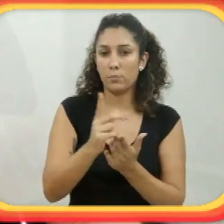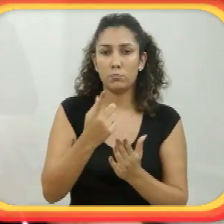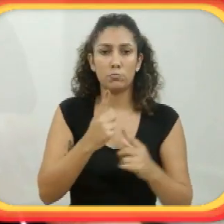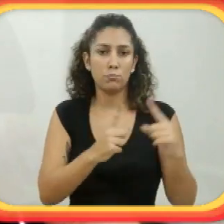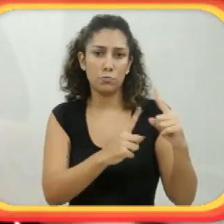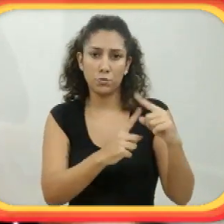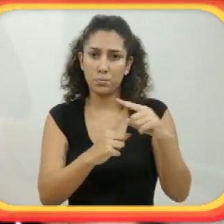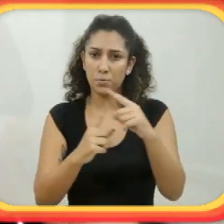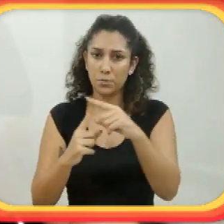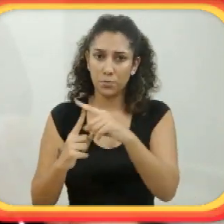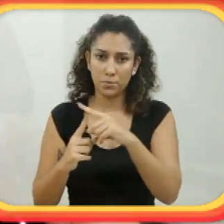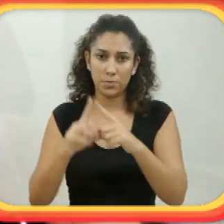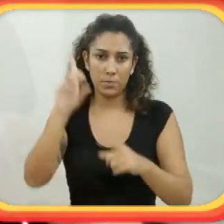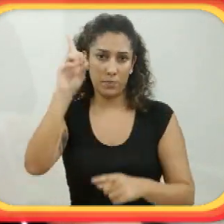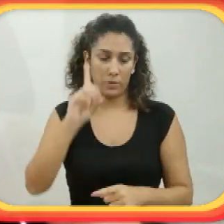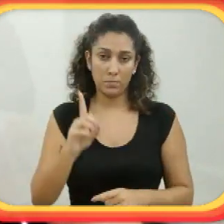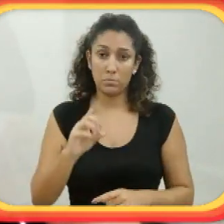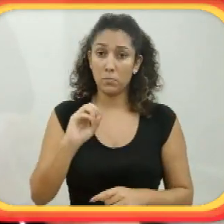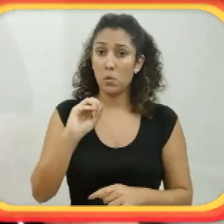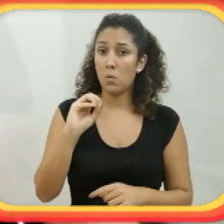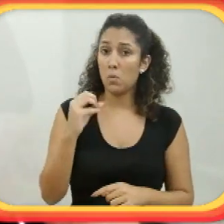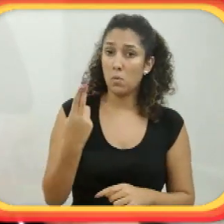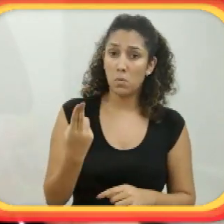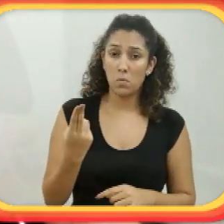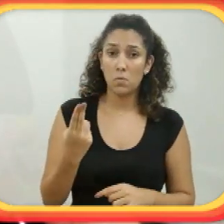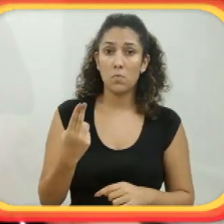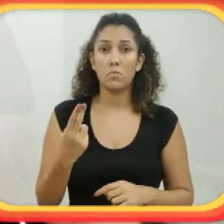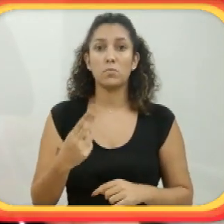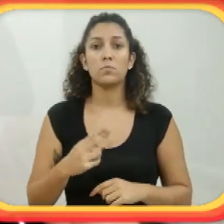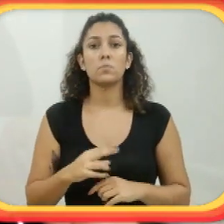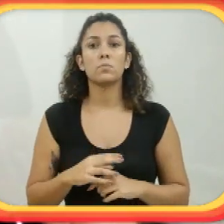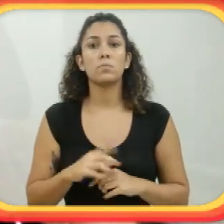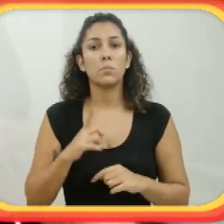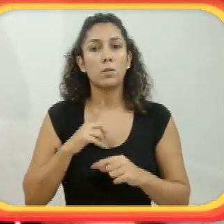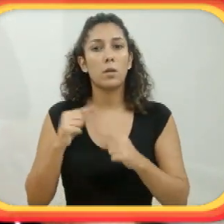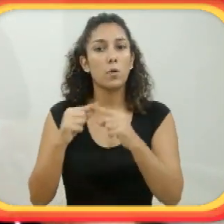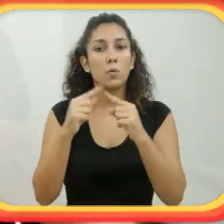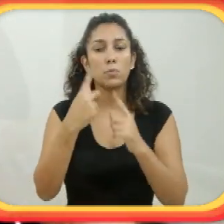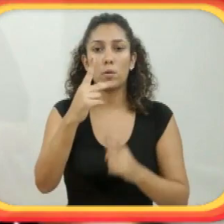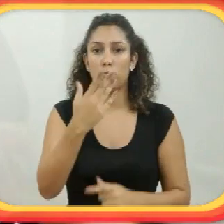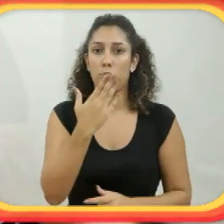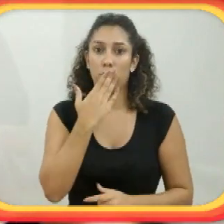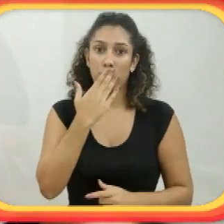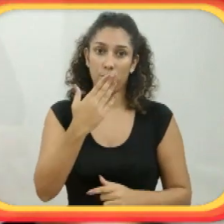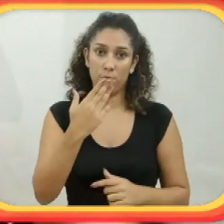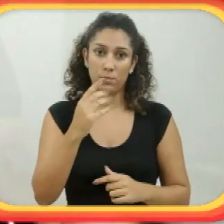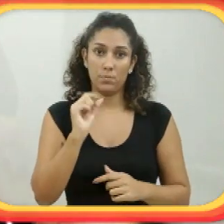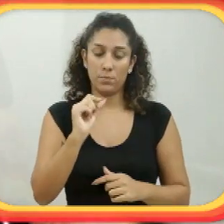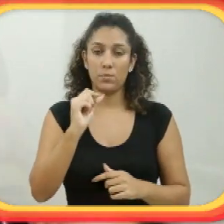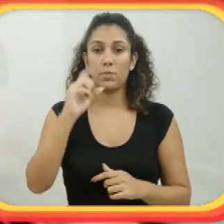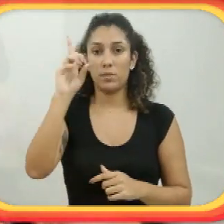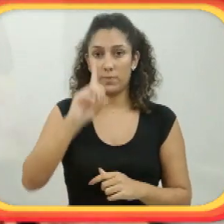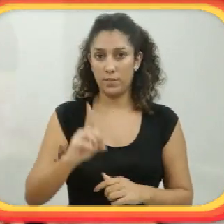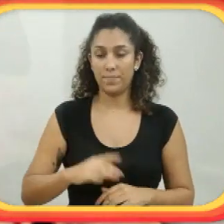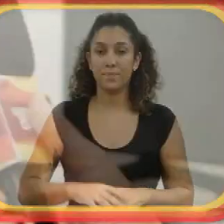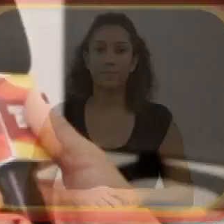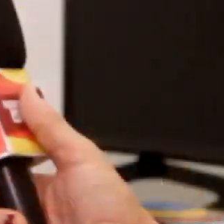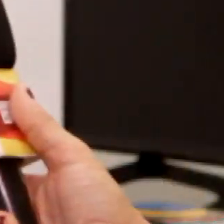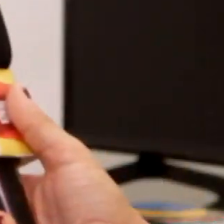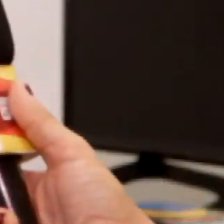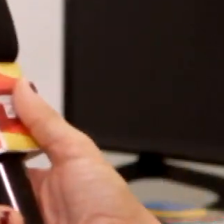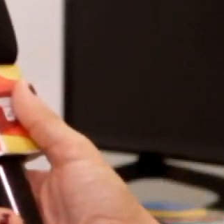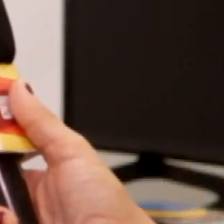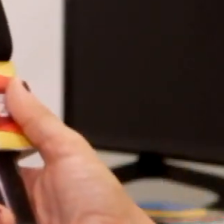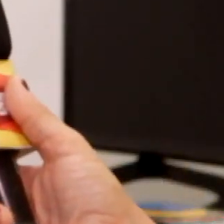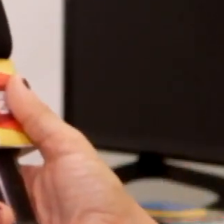às regras que possibilitam as pessoas com os mais variados tipos de deficiência ou de acordo com o seu